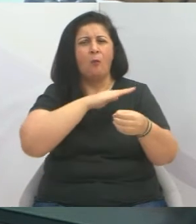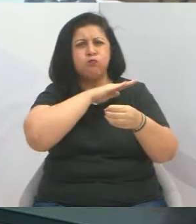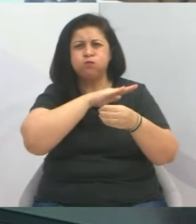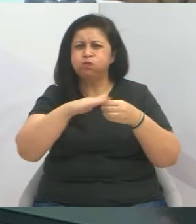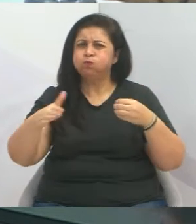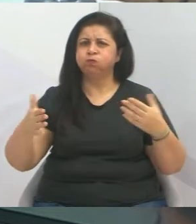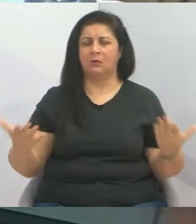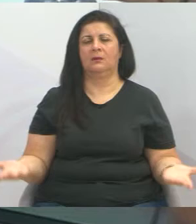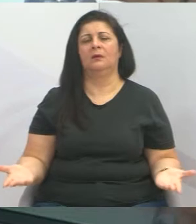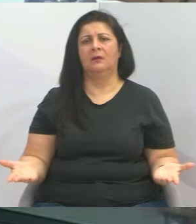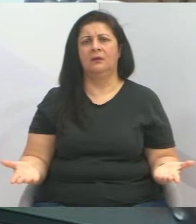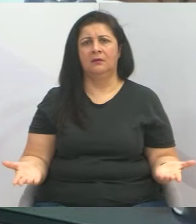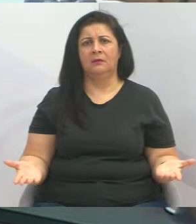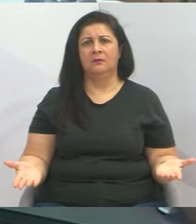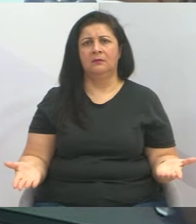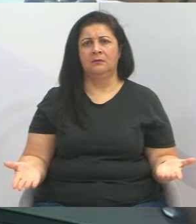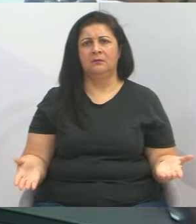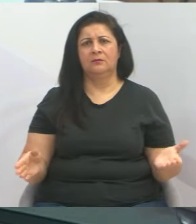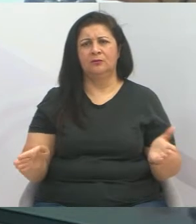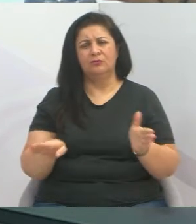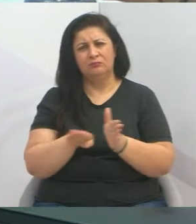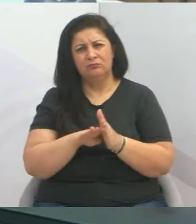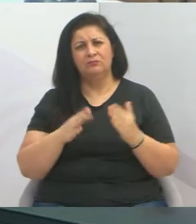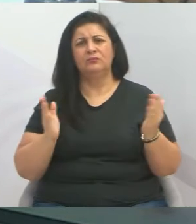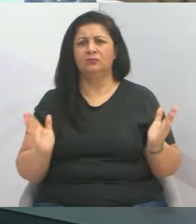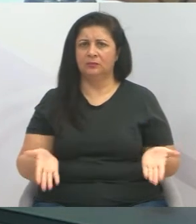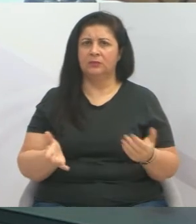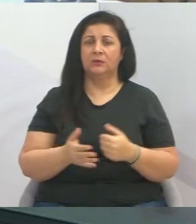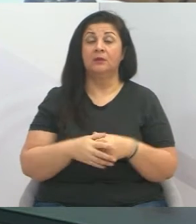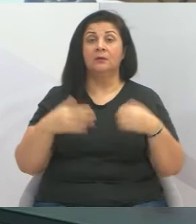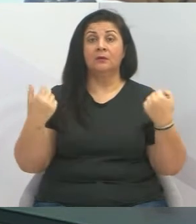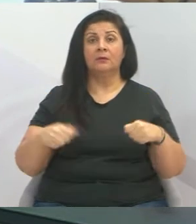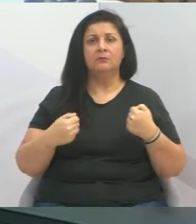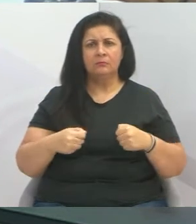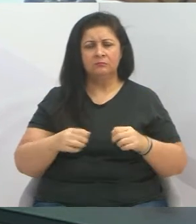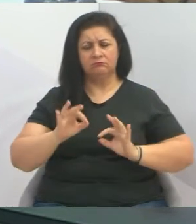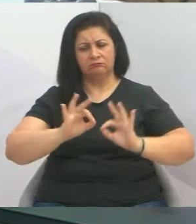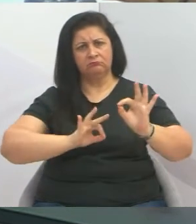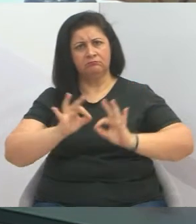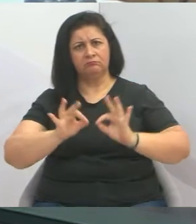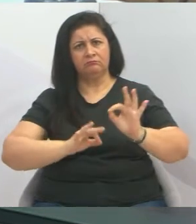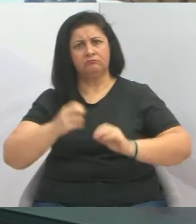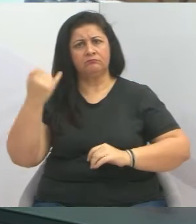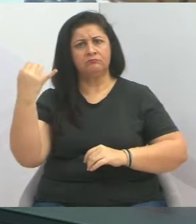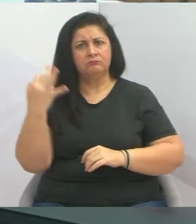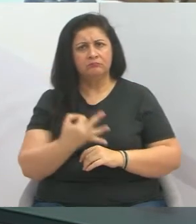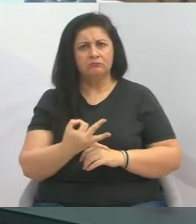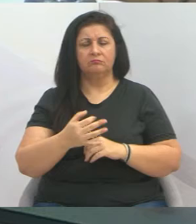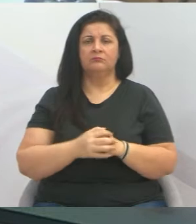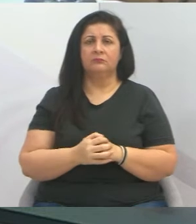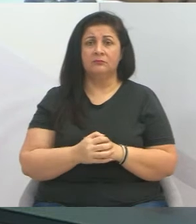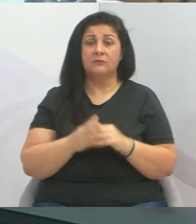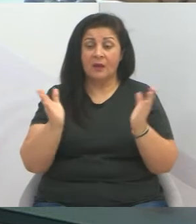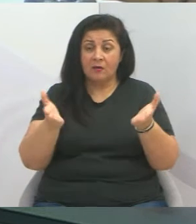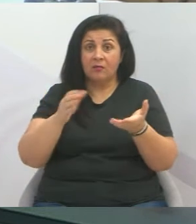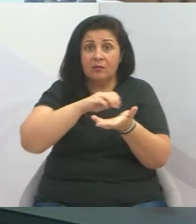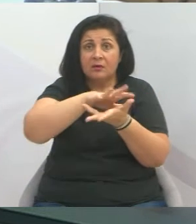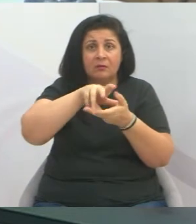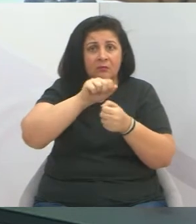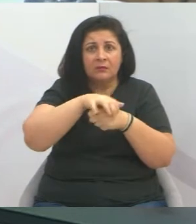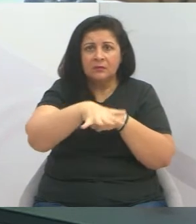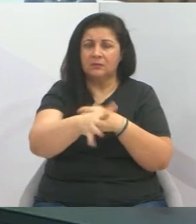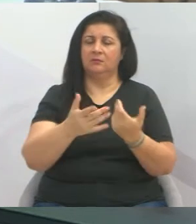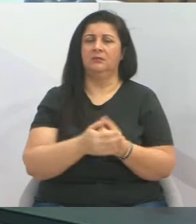né então Acho que chegou a hora de se fazer uma verdadeira reorganização do transporte público principalmente na pandemia né